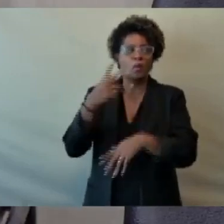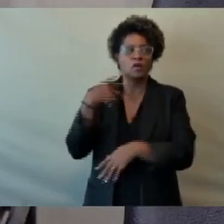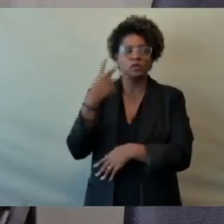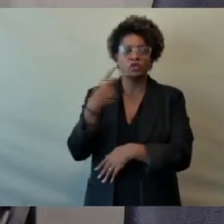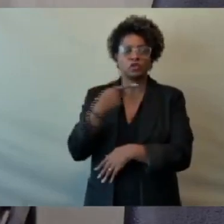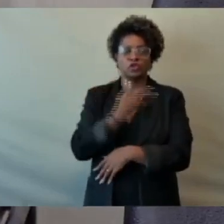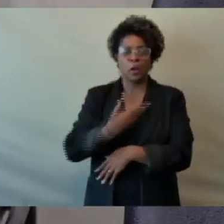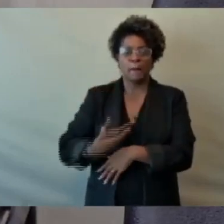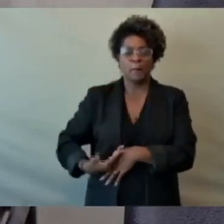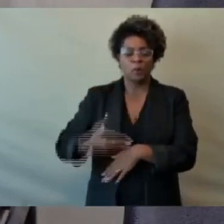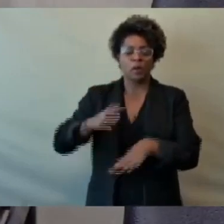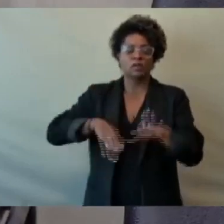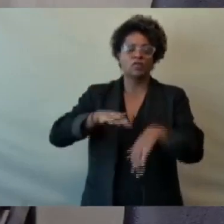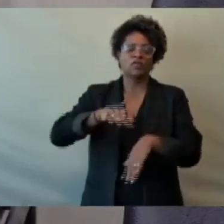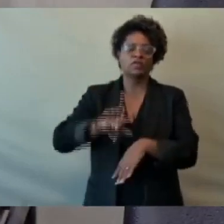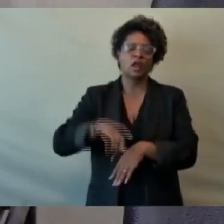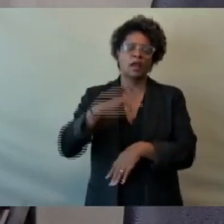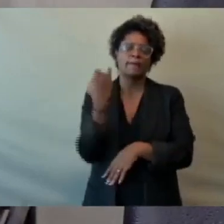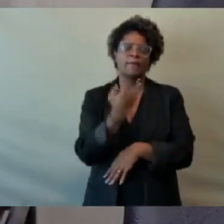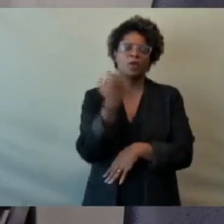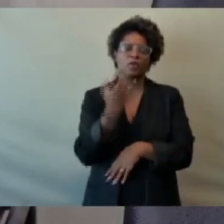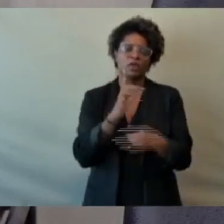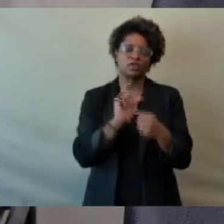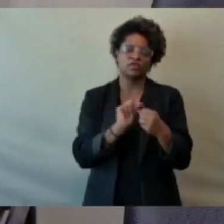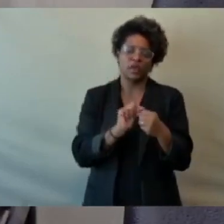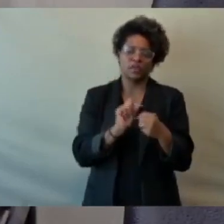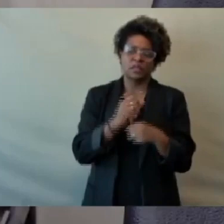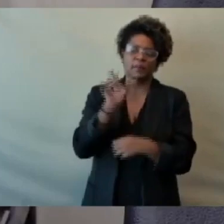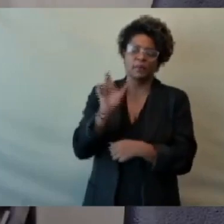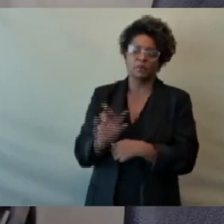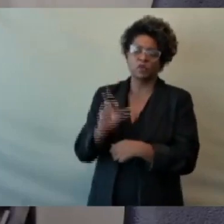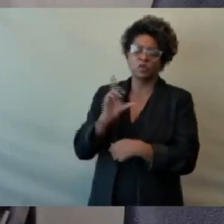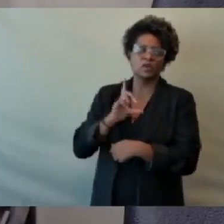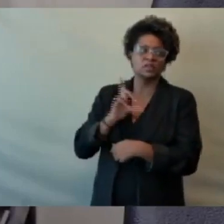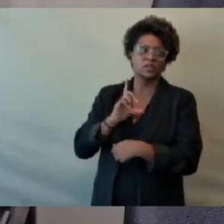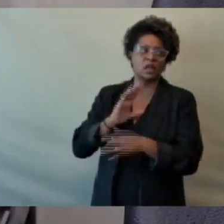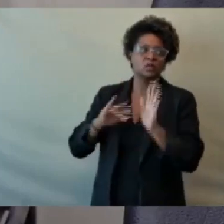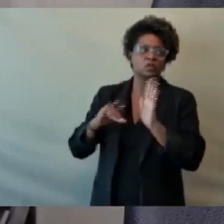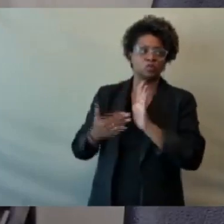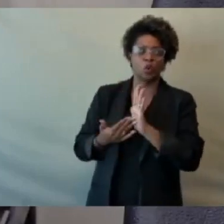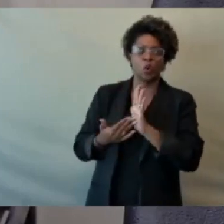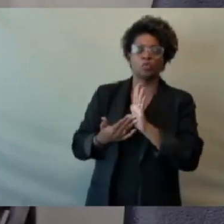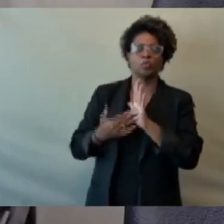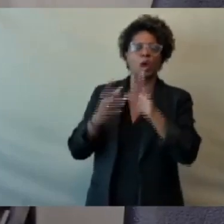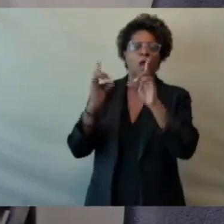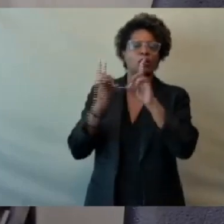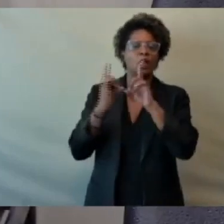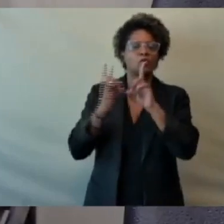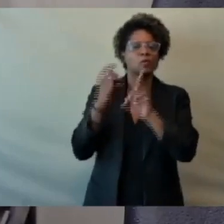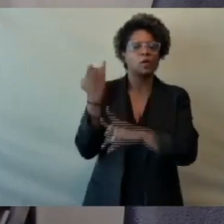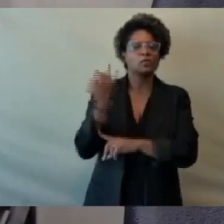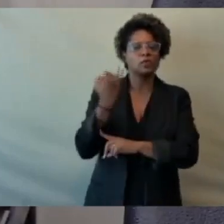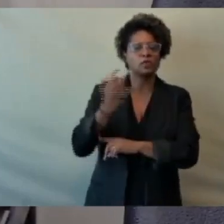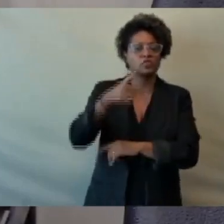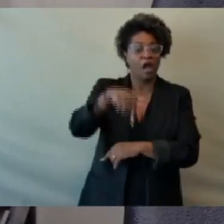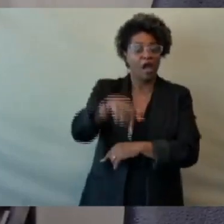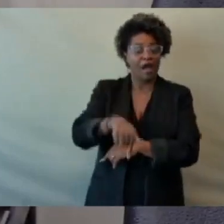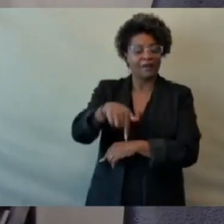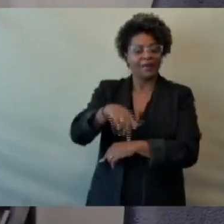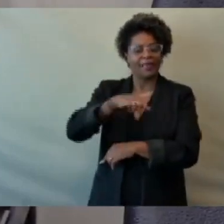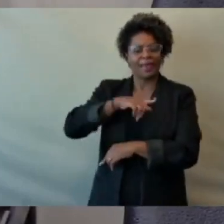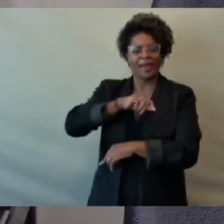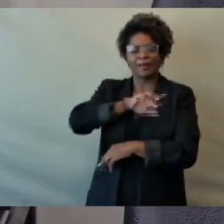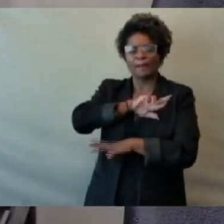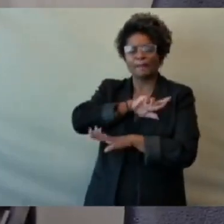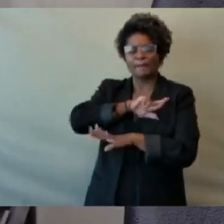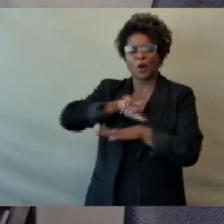para que essas pessoas tenham assistência devida. A gente tem muita demanda aqui no gabinete sobre pessoas idosas que não